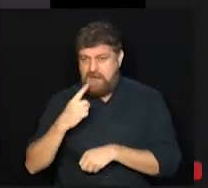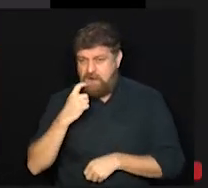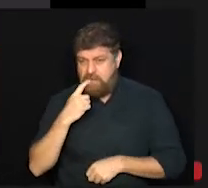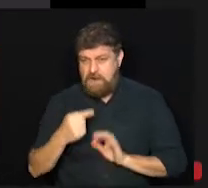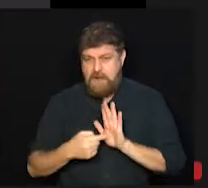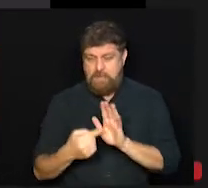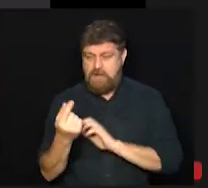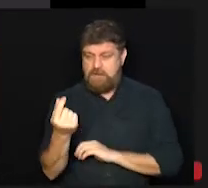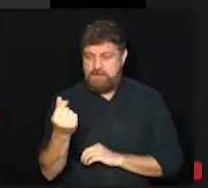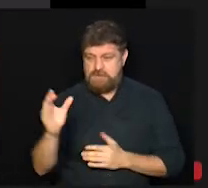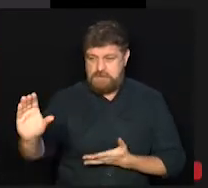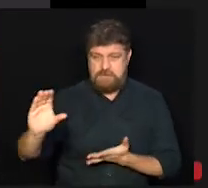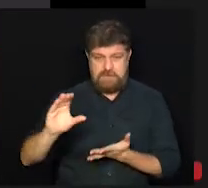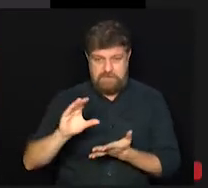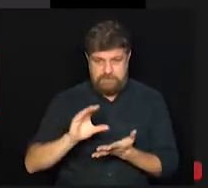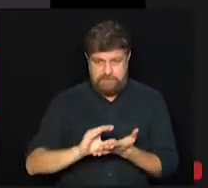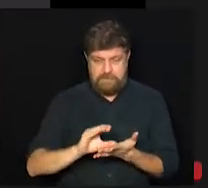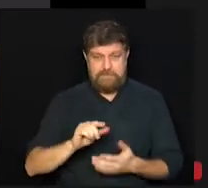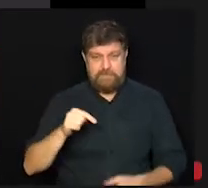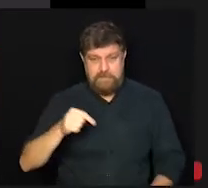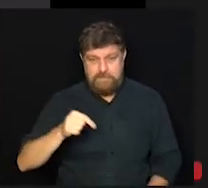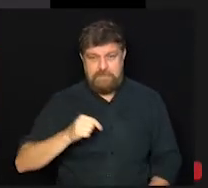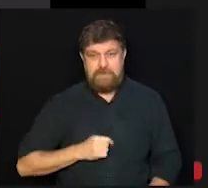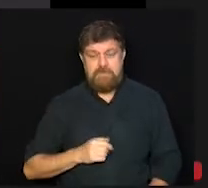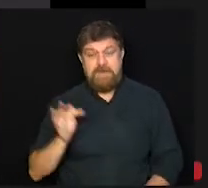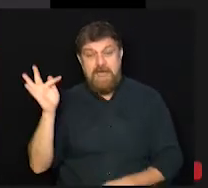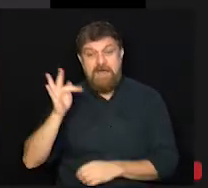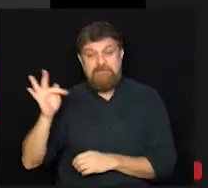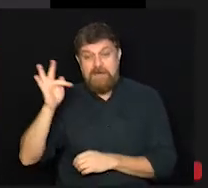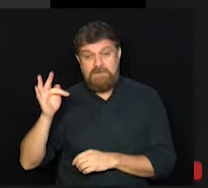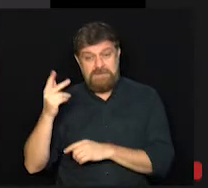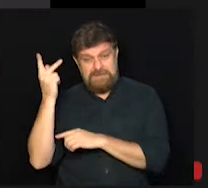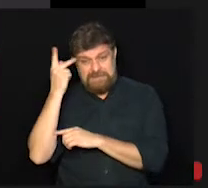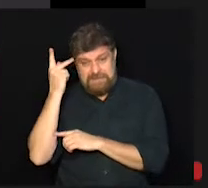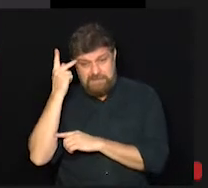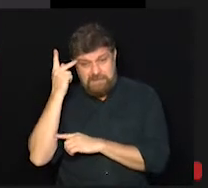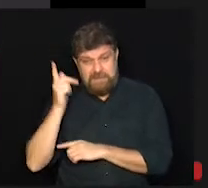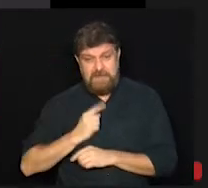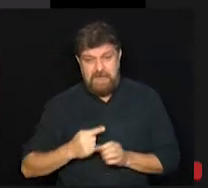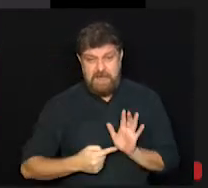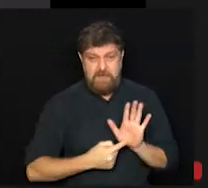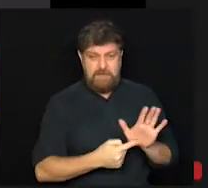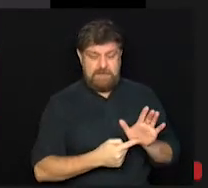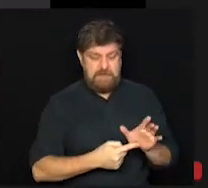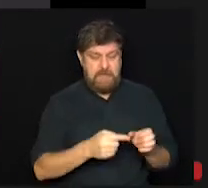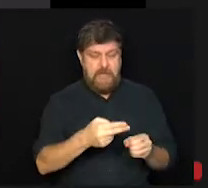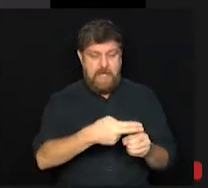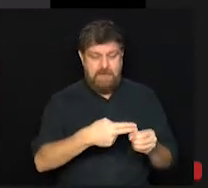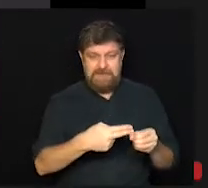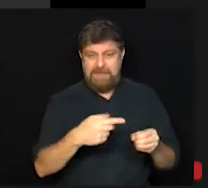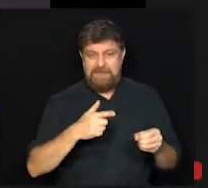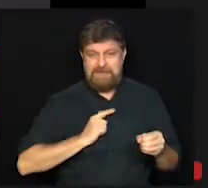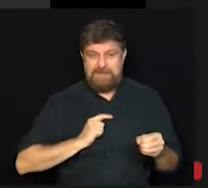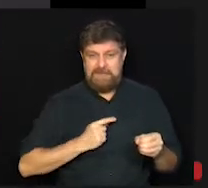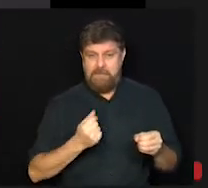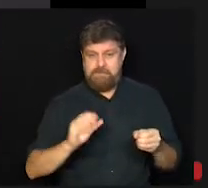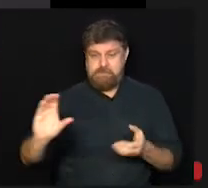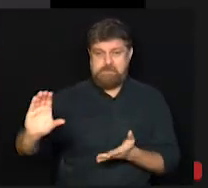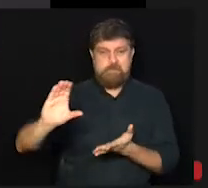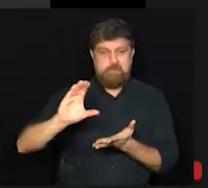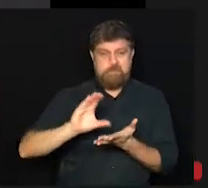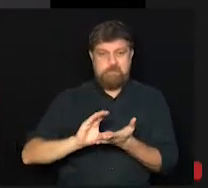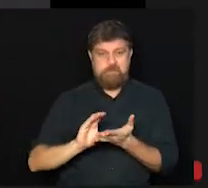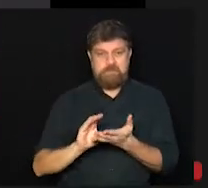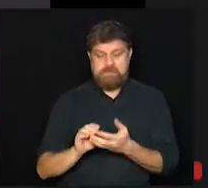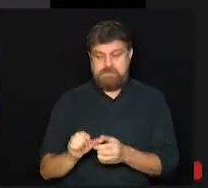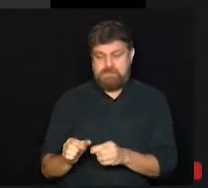não orçamentário para as universidades estaduais paulistas, mostrando que a Unicamp tem uma parcela muito maior. Sim, porque essa parcela